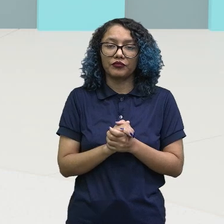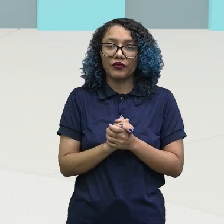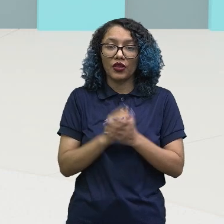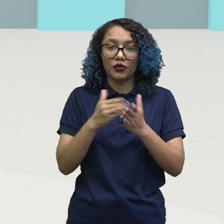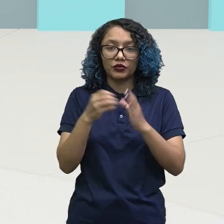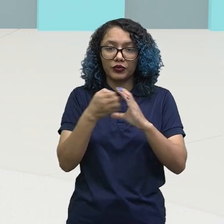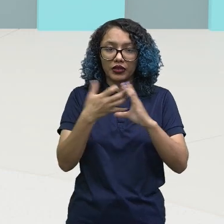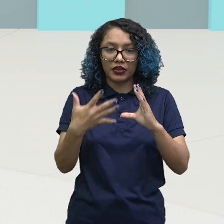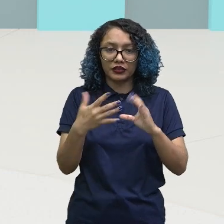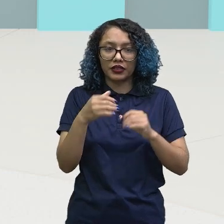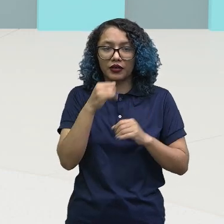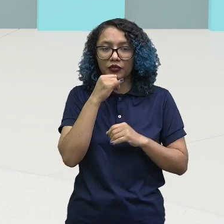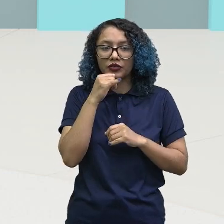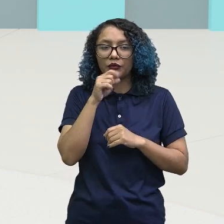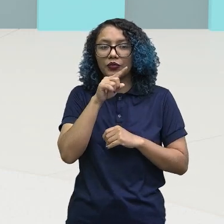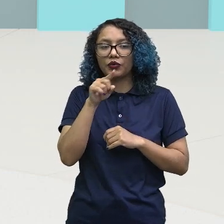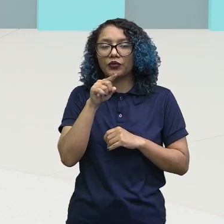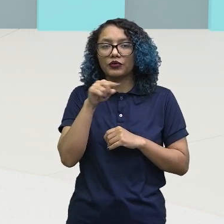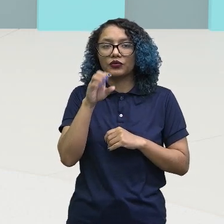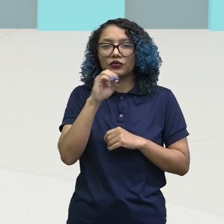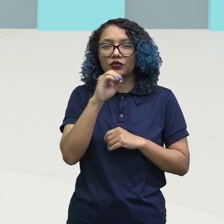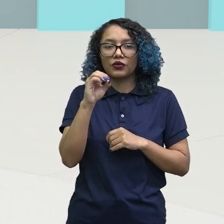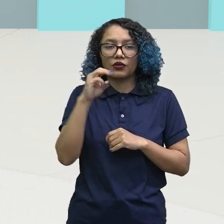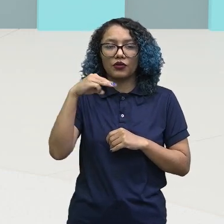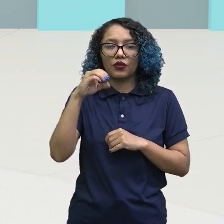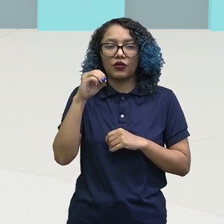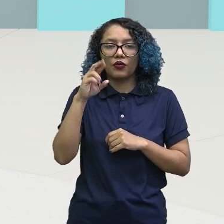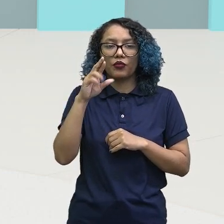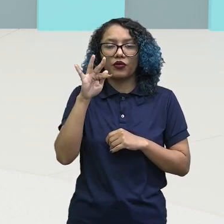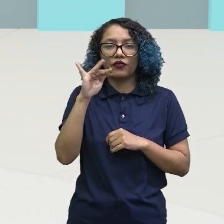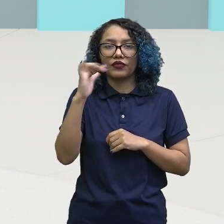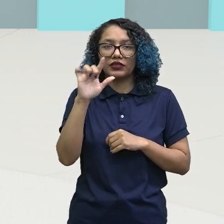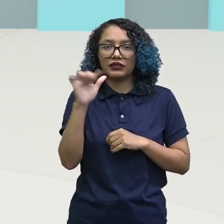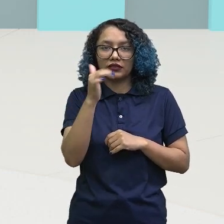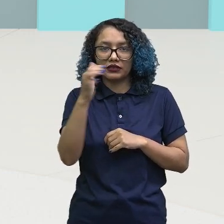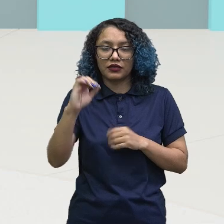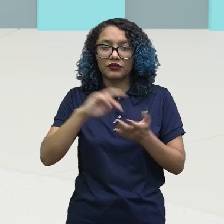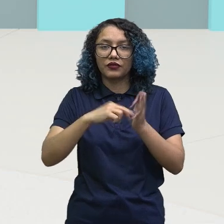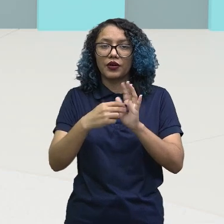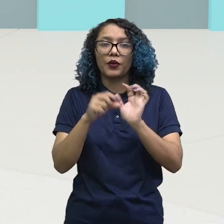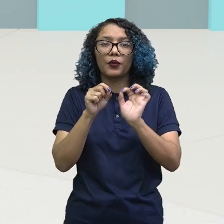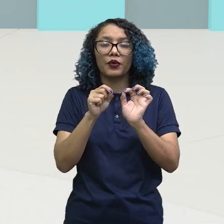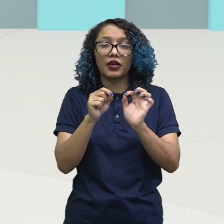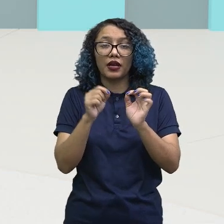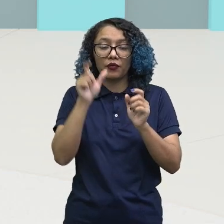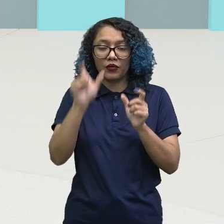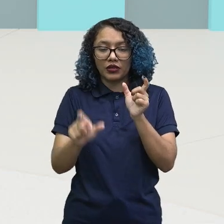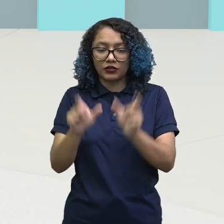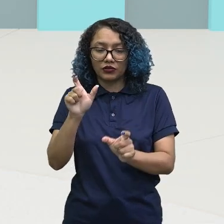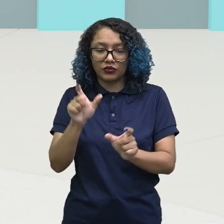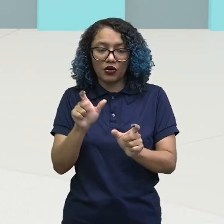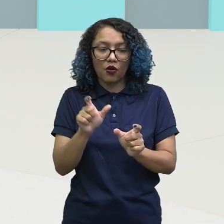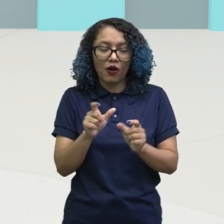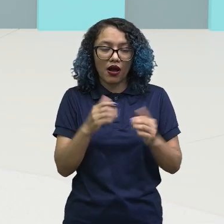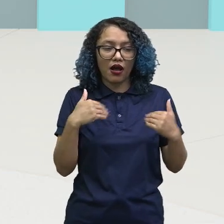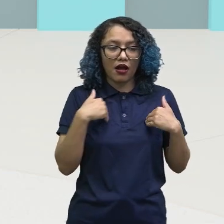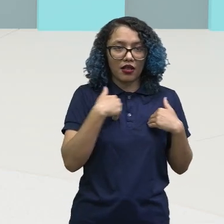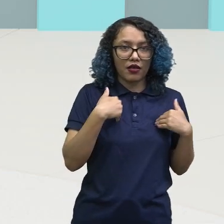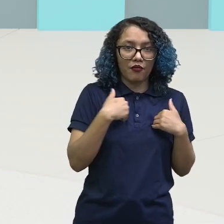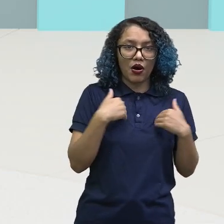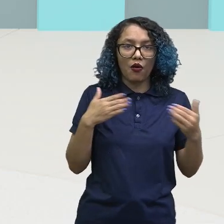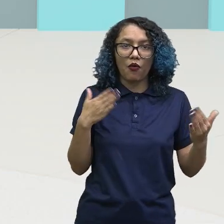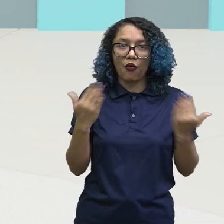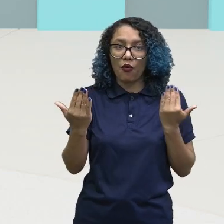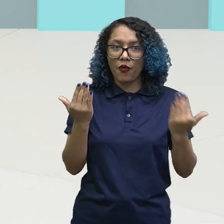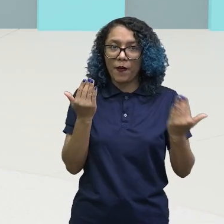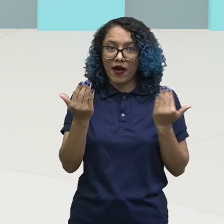presença de isomorfização, as pessoas a animais, tanto que vão ocorrer vários assassinatos, e aí o autor